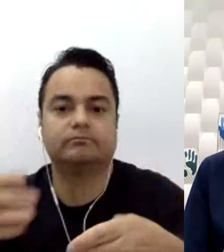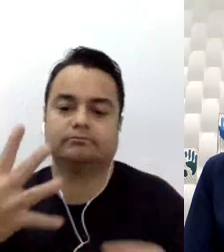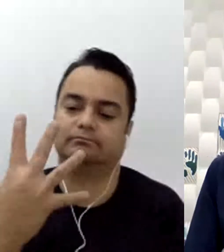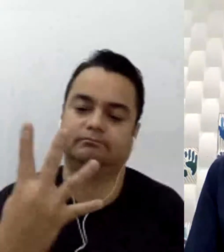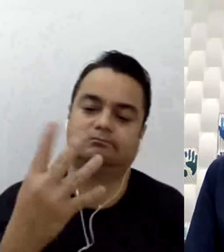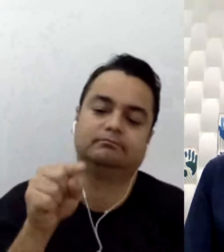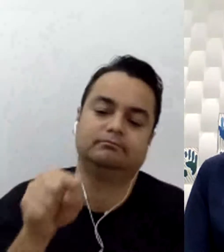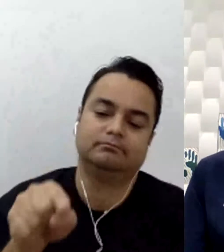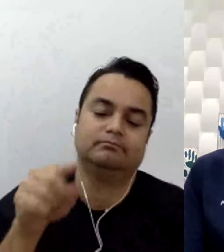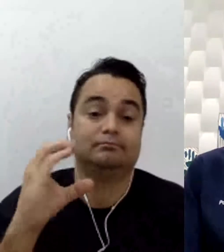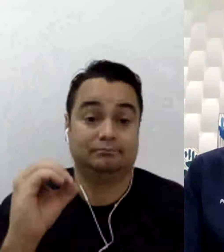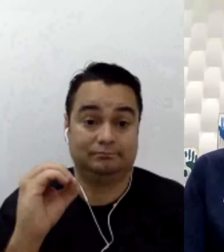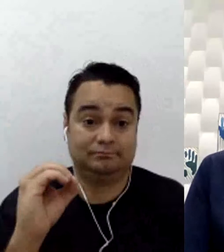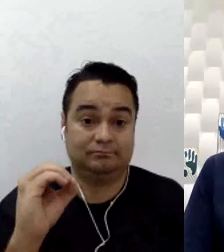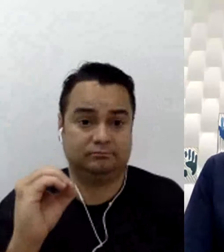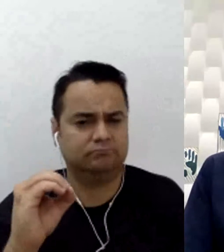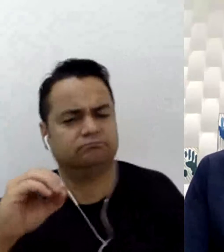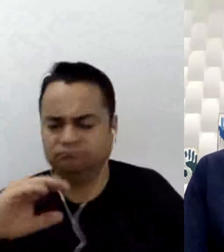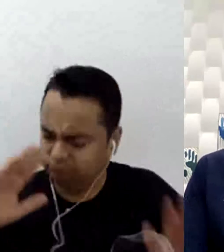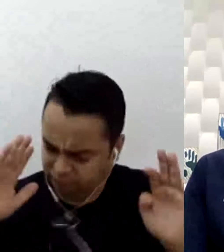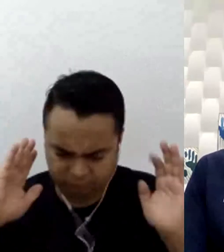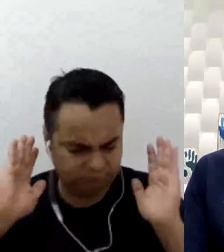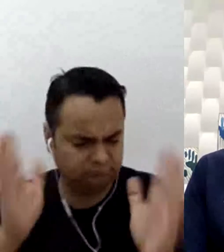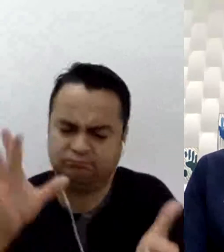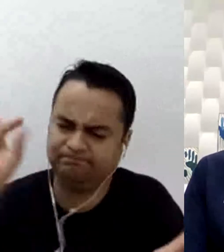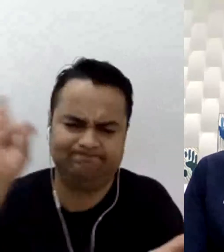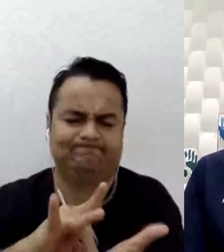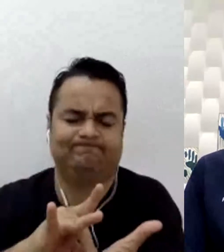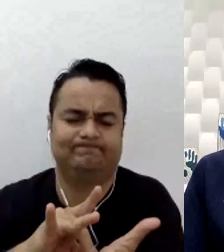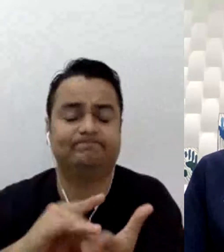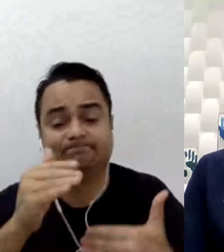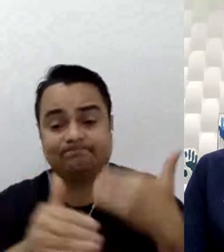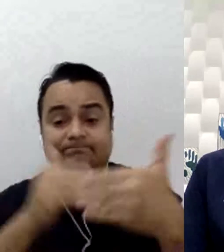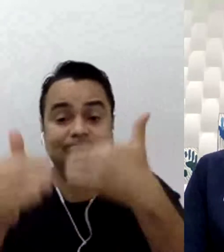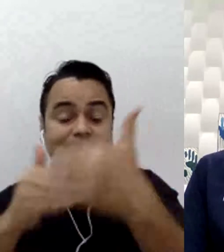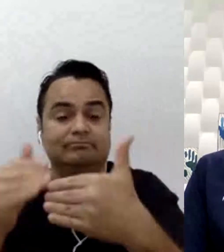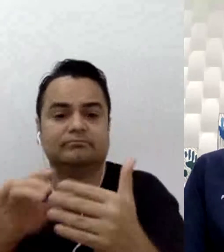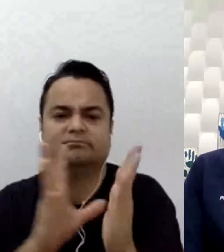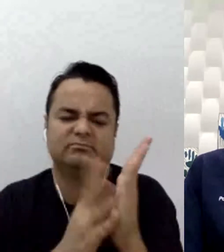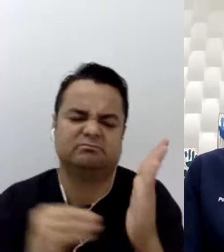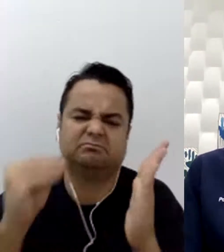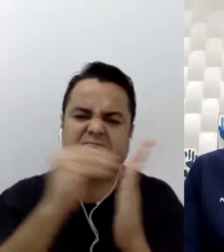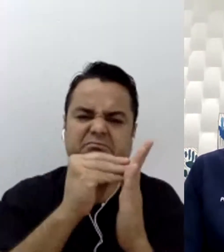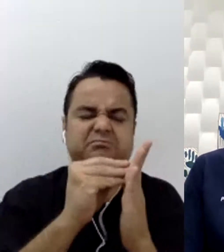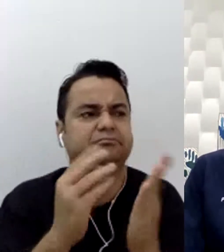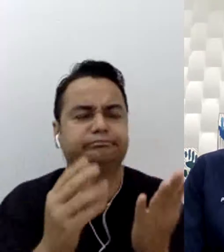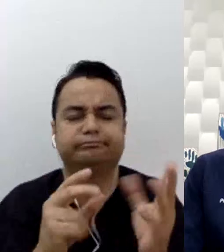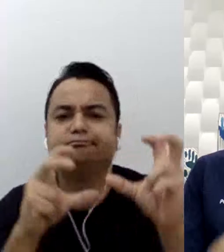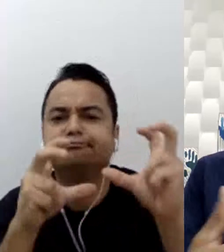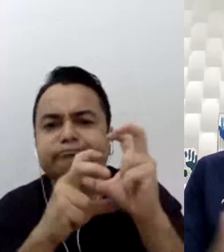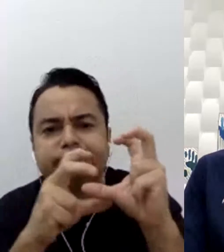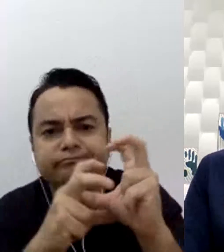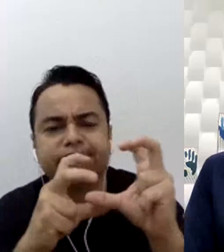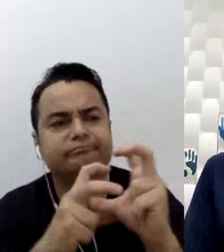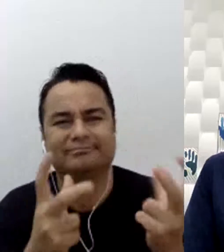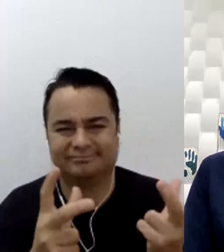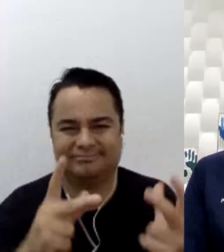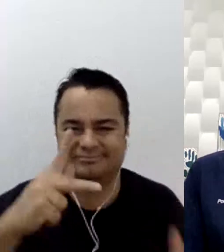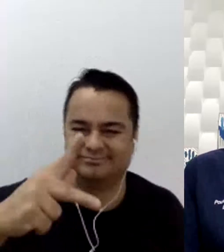4.0. 4.0 é uma realidade, processos, então, linguagem Python, que é o que